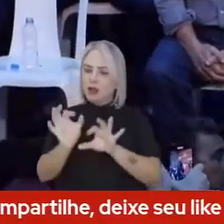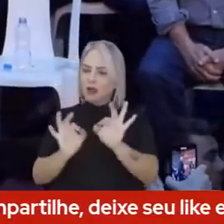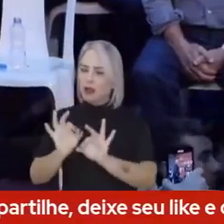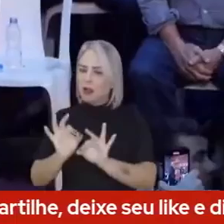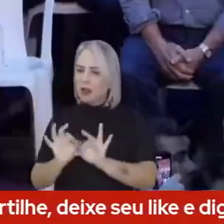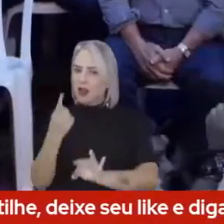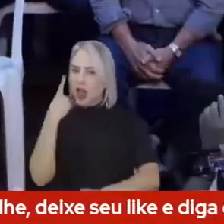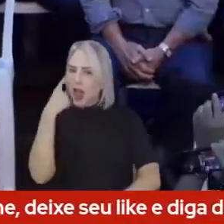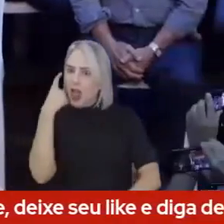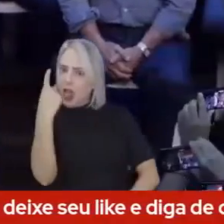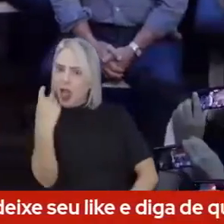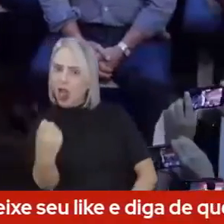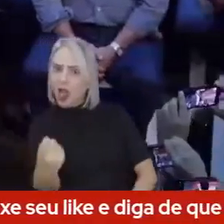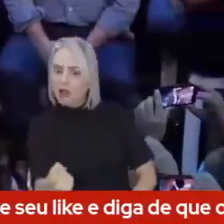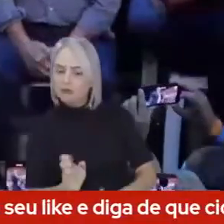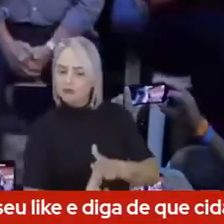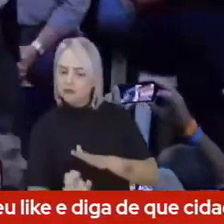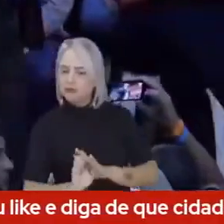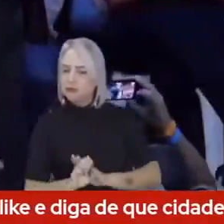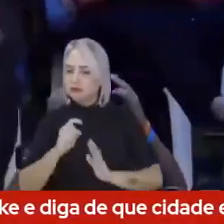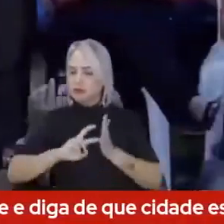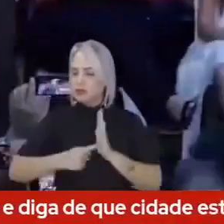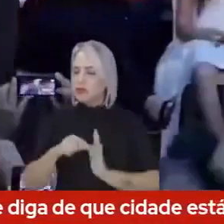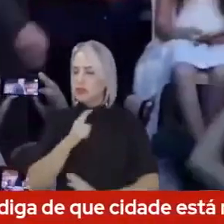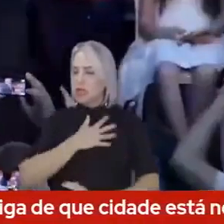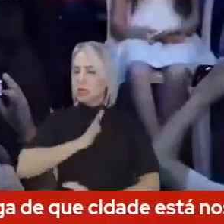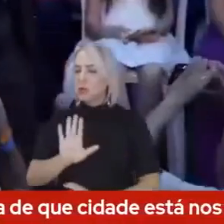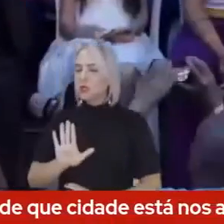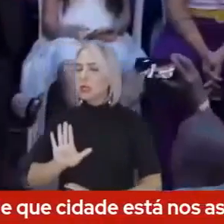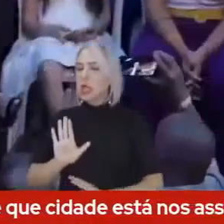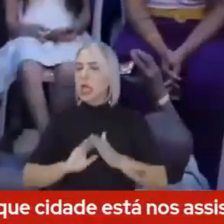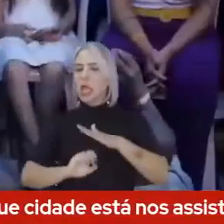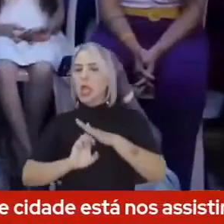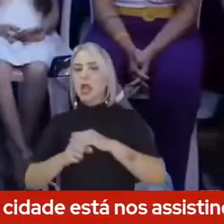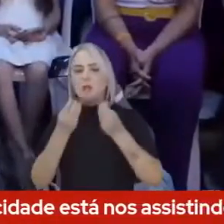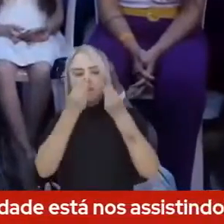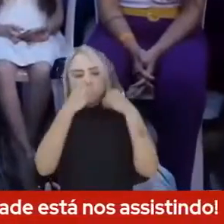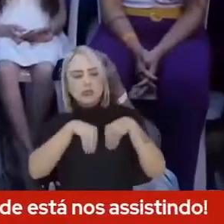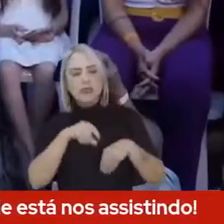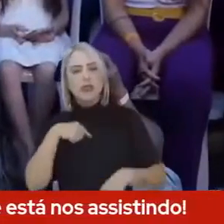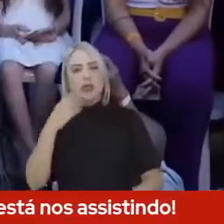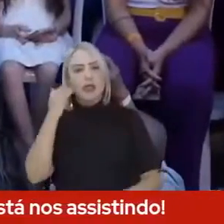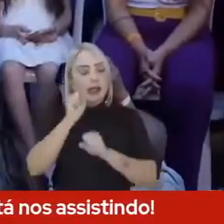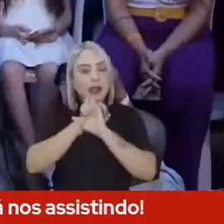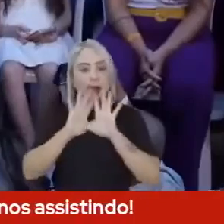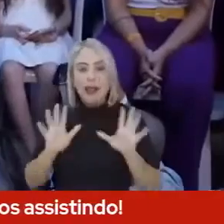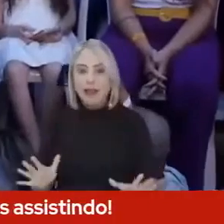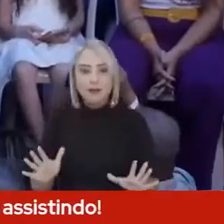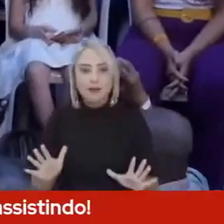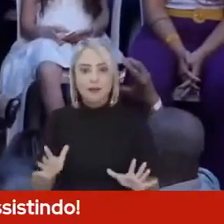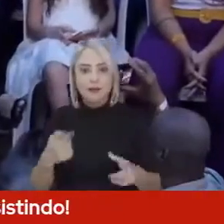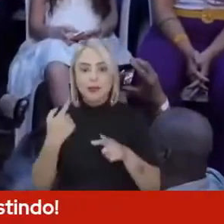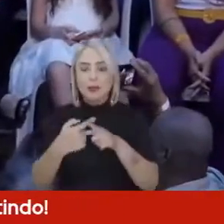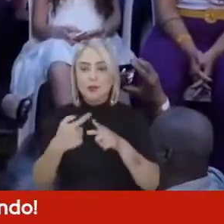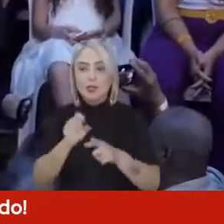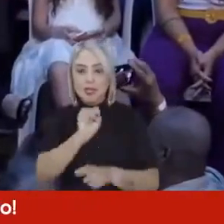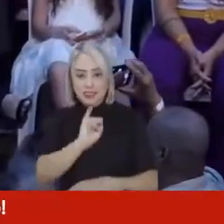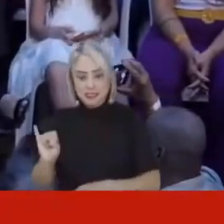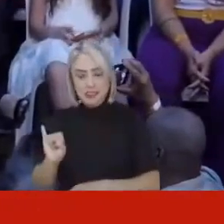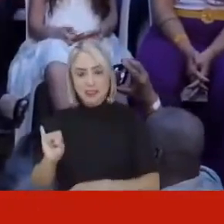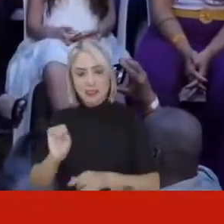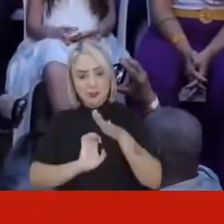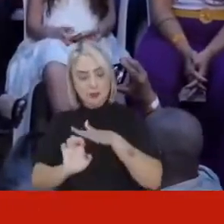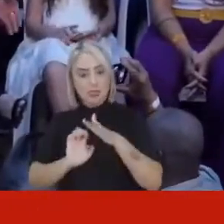empresarial. E o sindicato não quer que o empresário tenha prejuízo, é importante ficar claro. Porque se os empresários